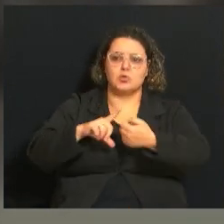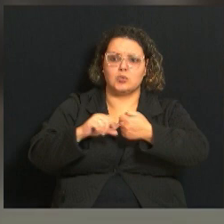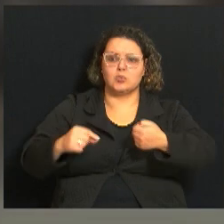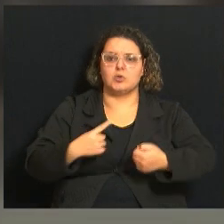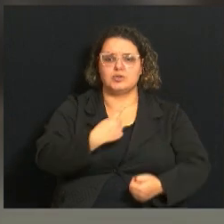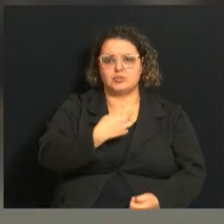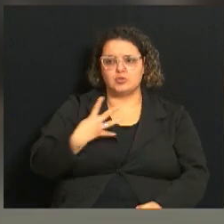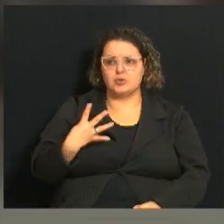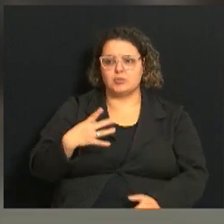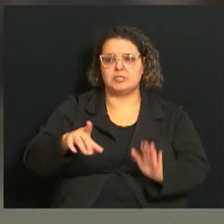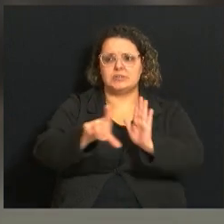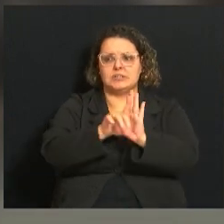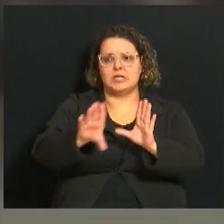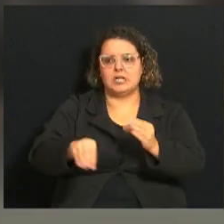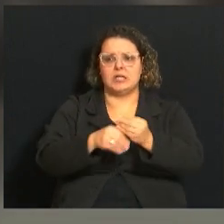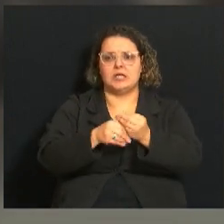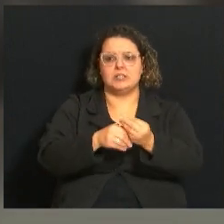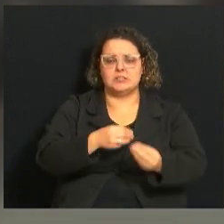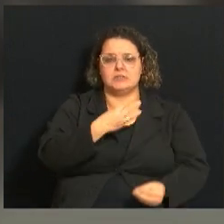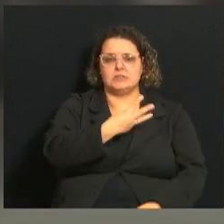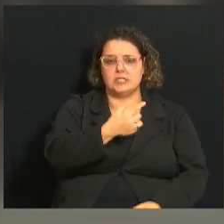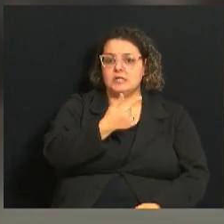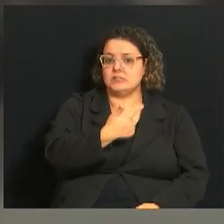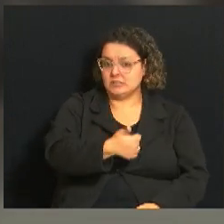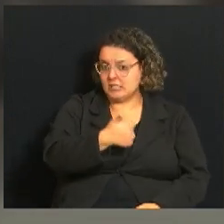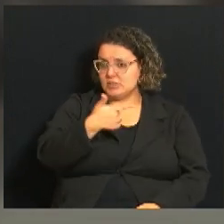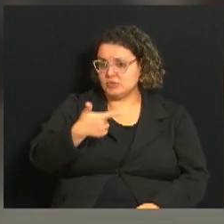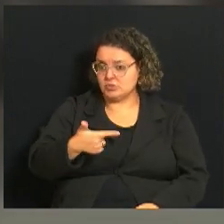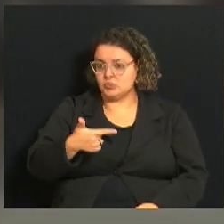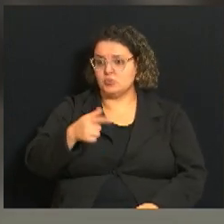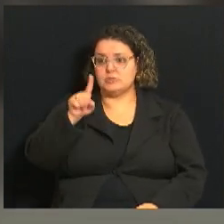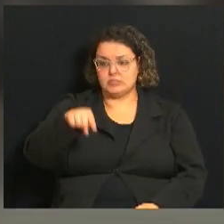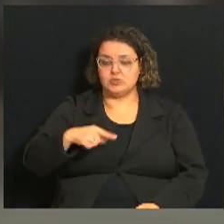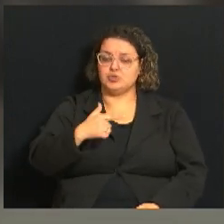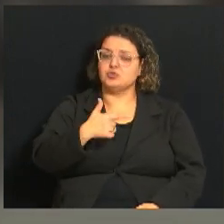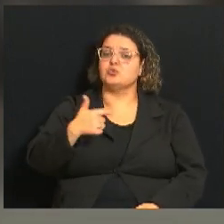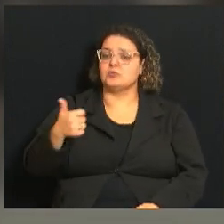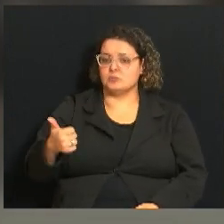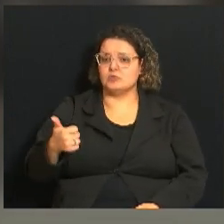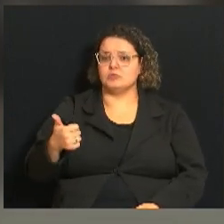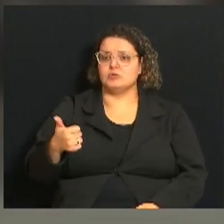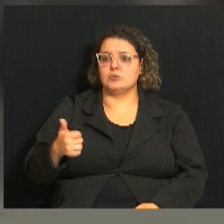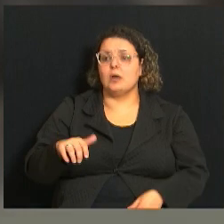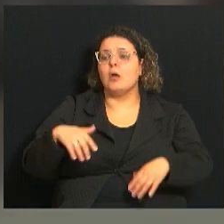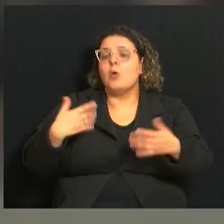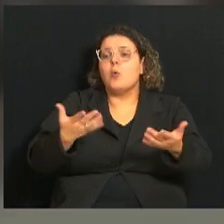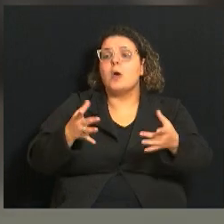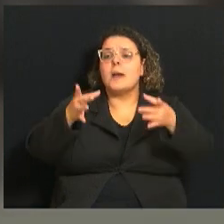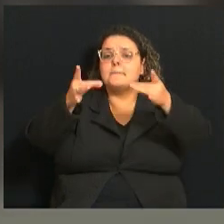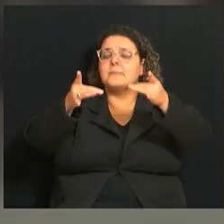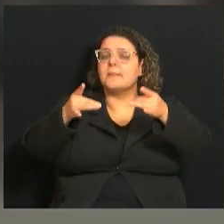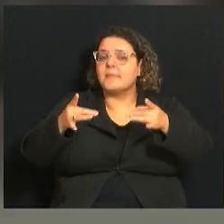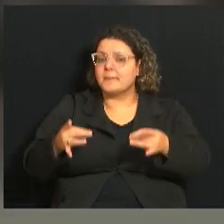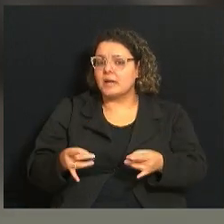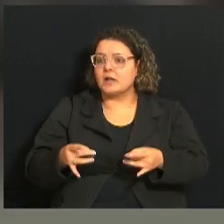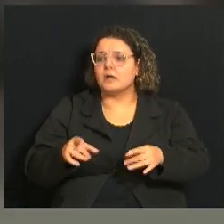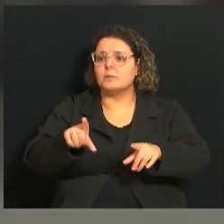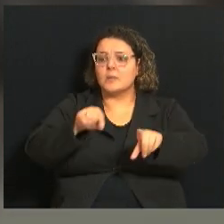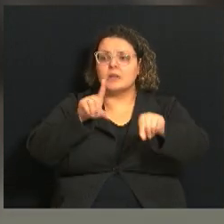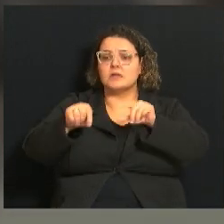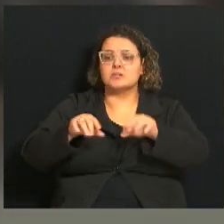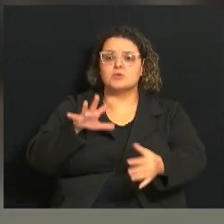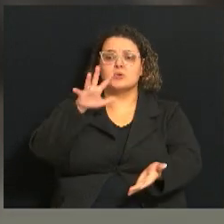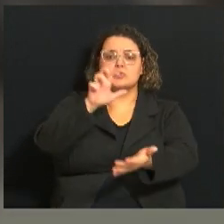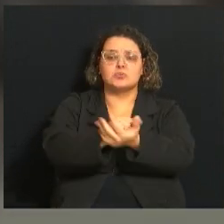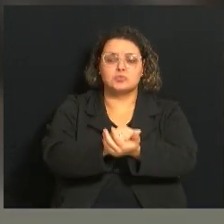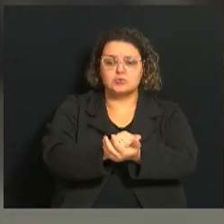da Lei Complementar número 312, de 15 de outubro de 2021. E quais serão os critérios para a escolha dos inscritos no